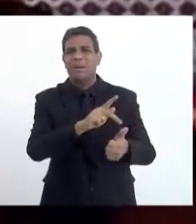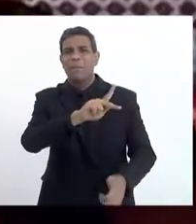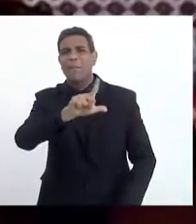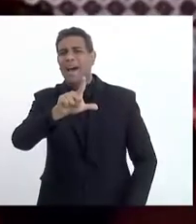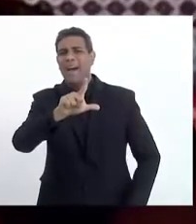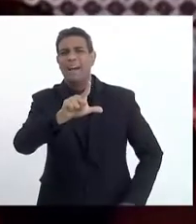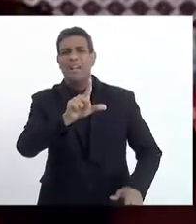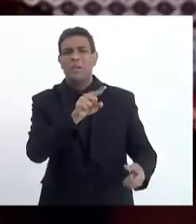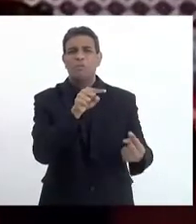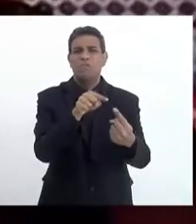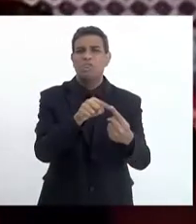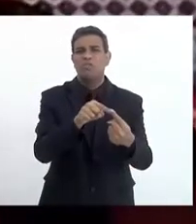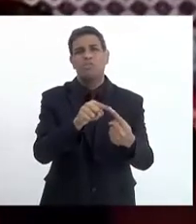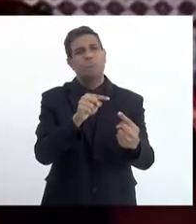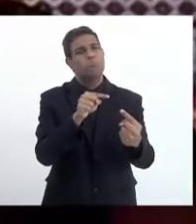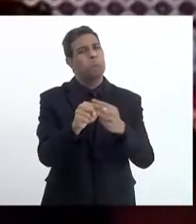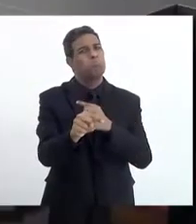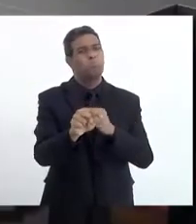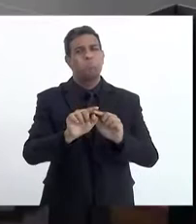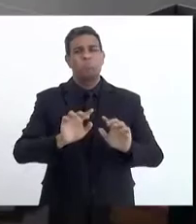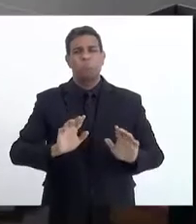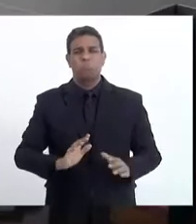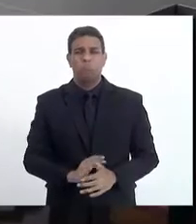objetivo. Ok.